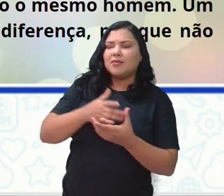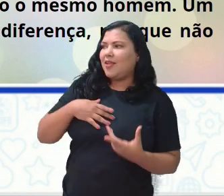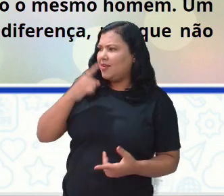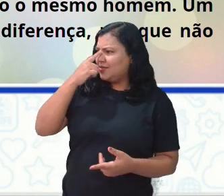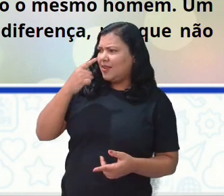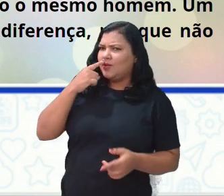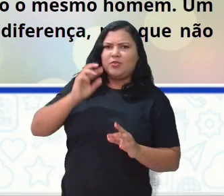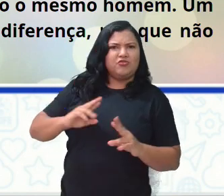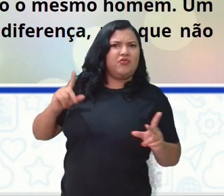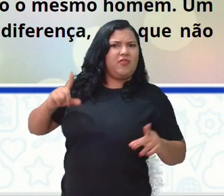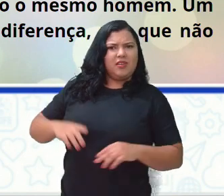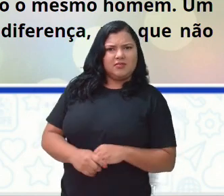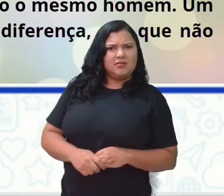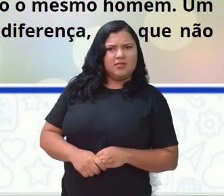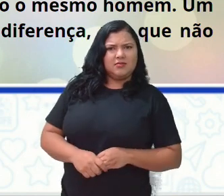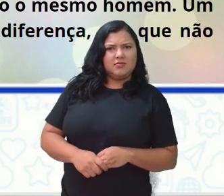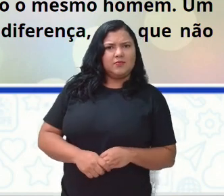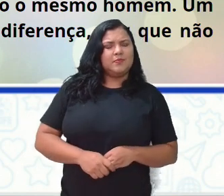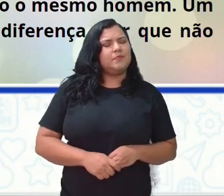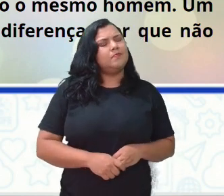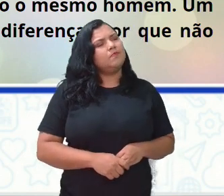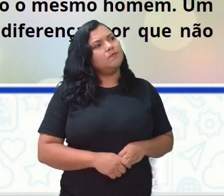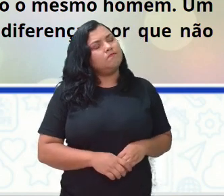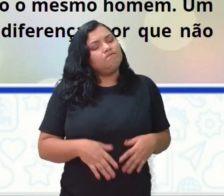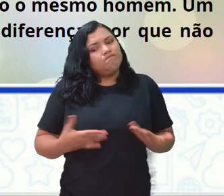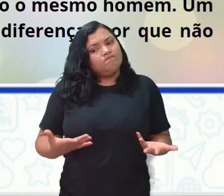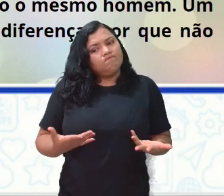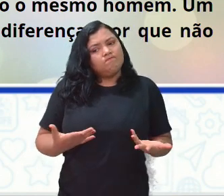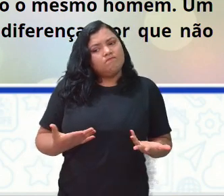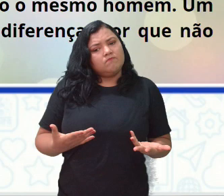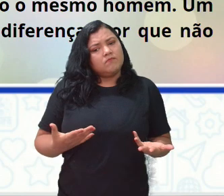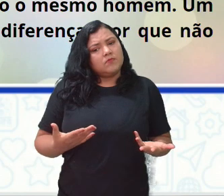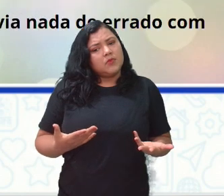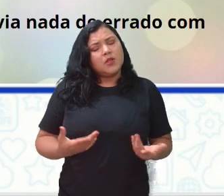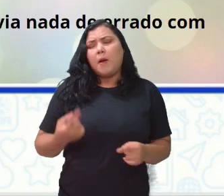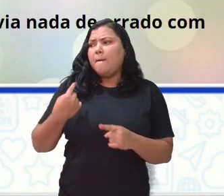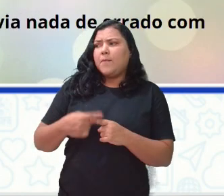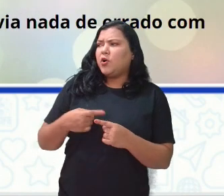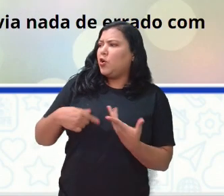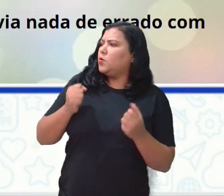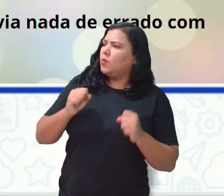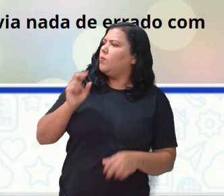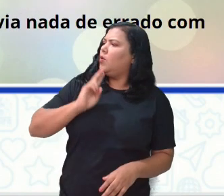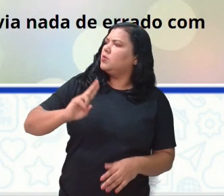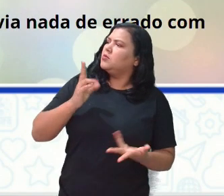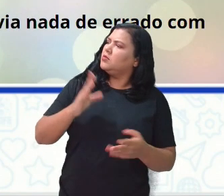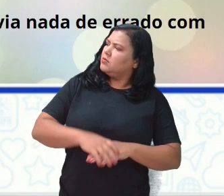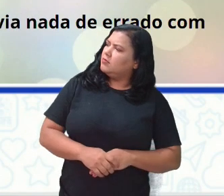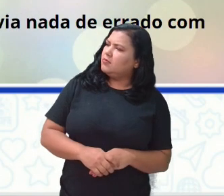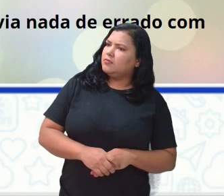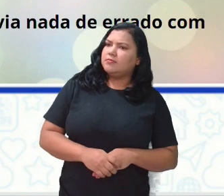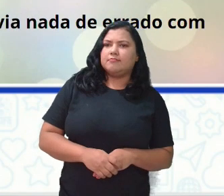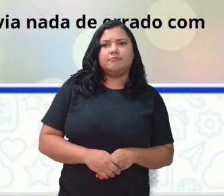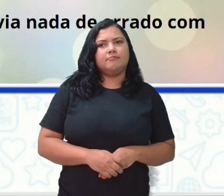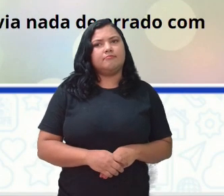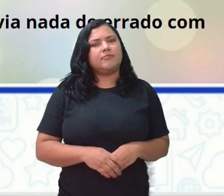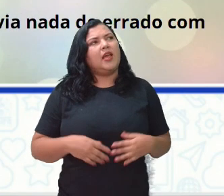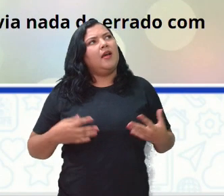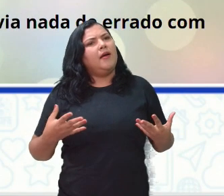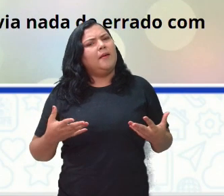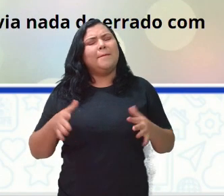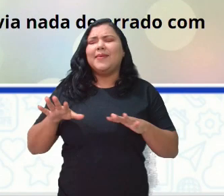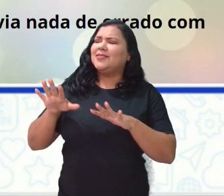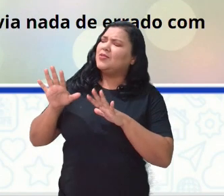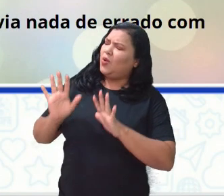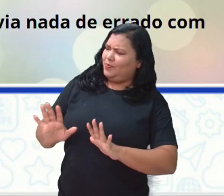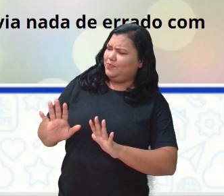faz nenhuma diferença. Se não faz nenhuma diferença, por que não usar? Mas, minha